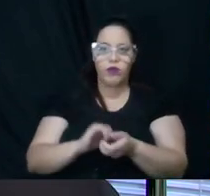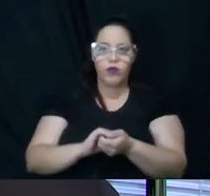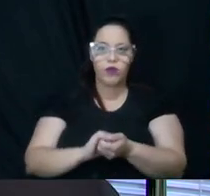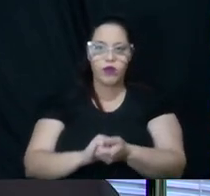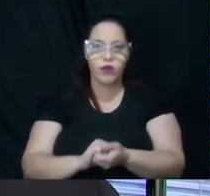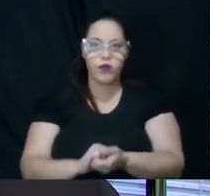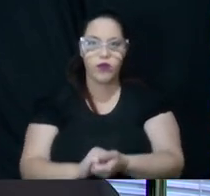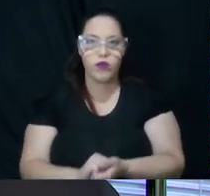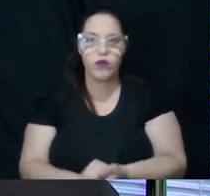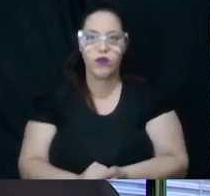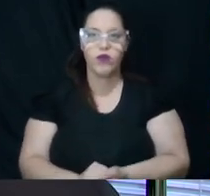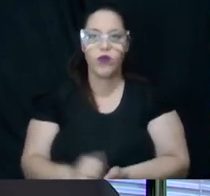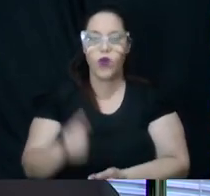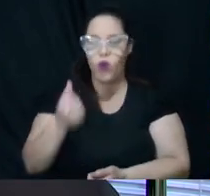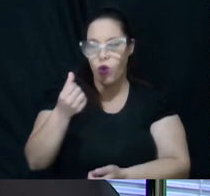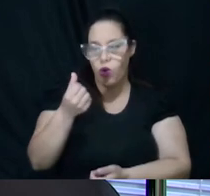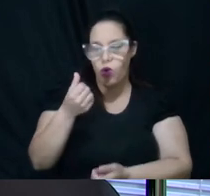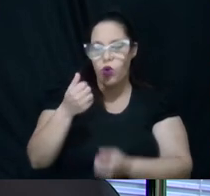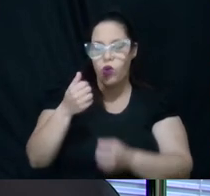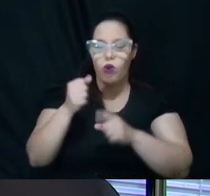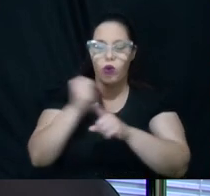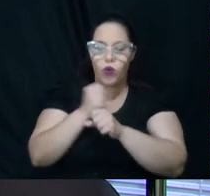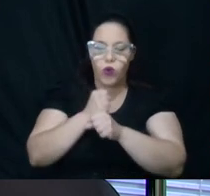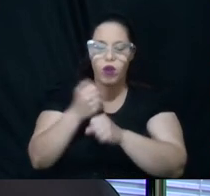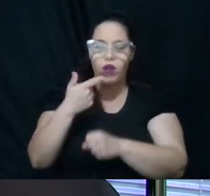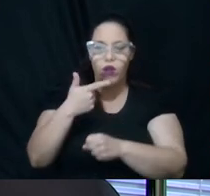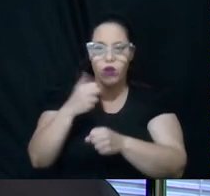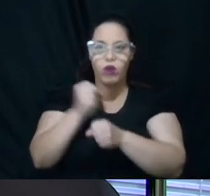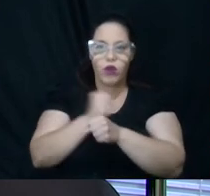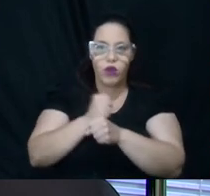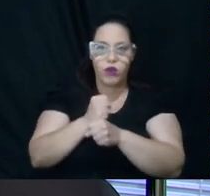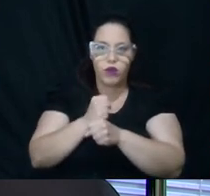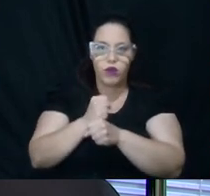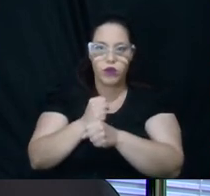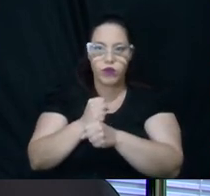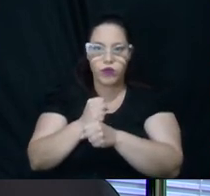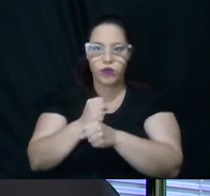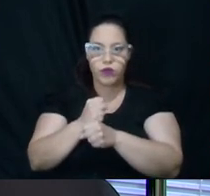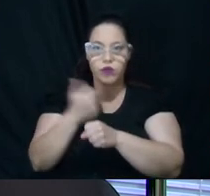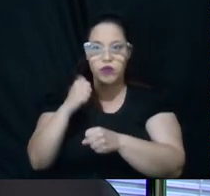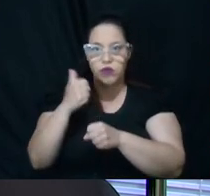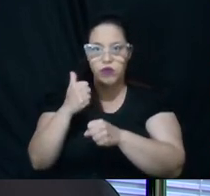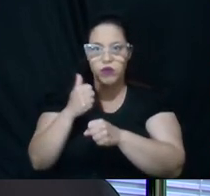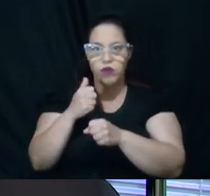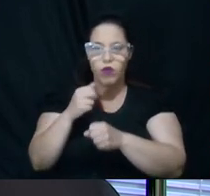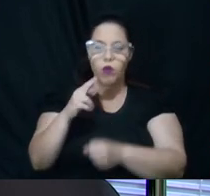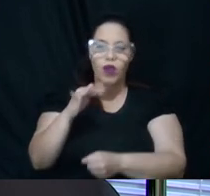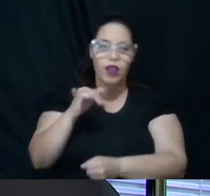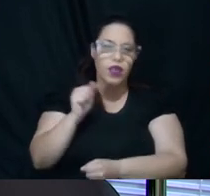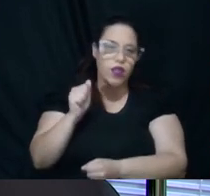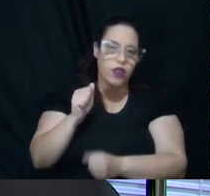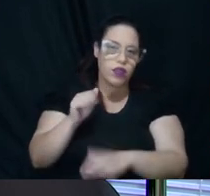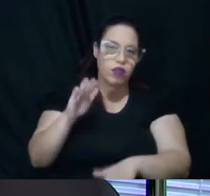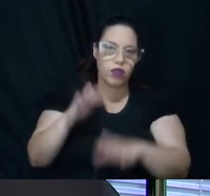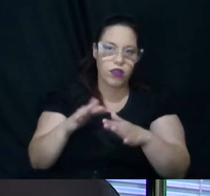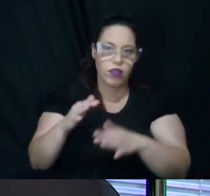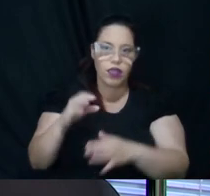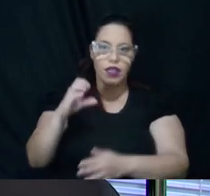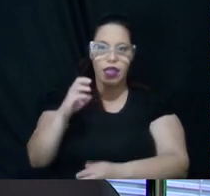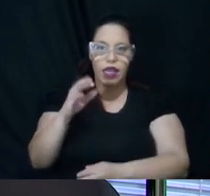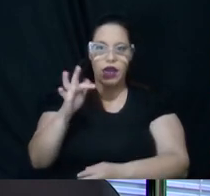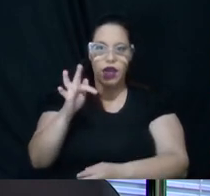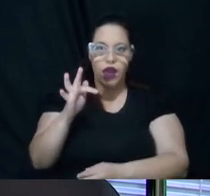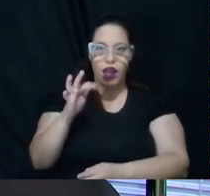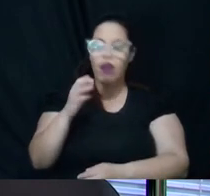em 1 ano, 2 anos, talvez. Porque você sabe que dentro de 1 ano vai ter uma receita, para quem hoje é CLT, né, para quem é